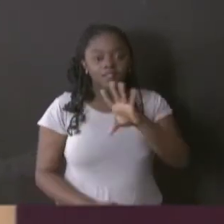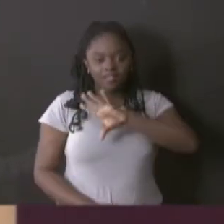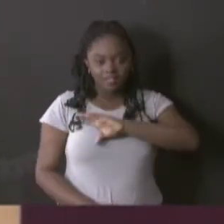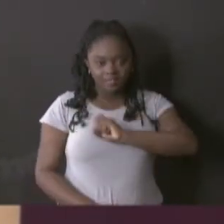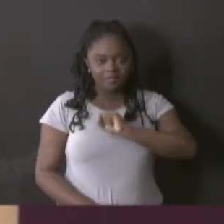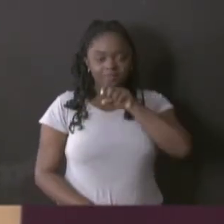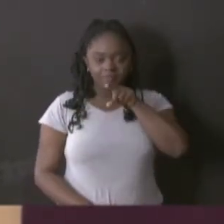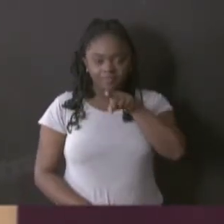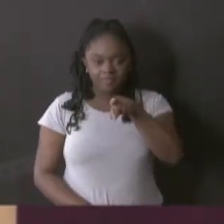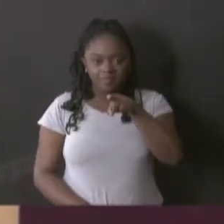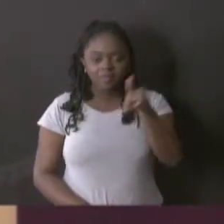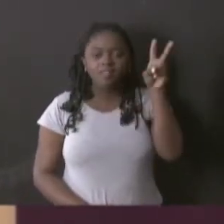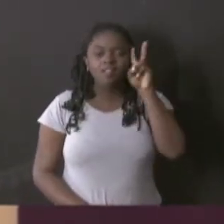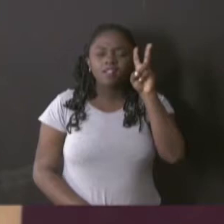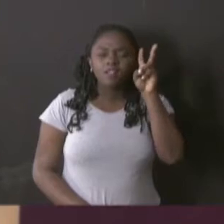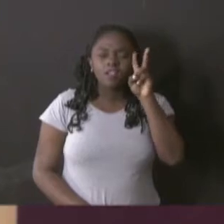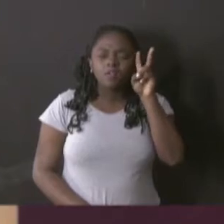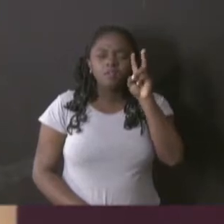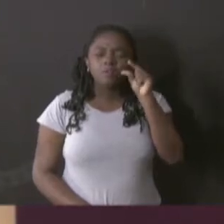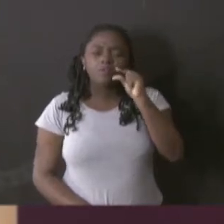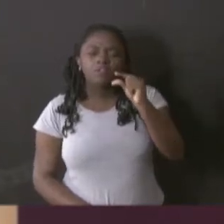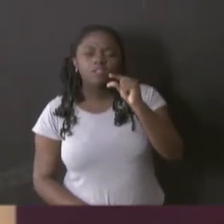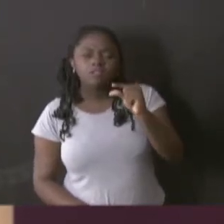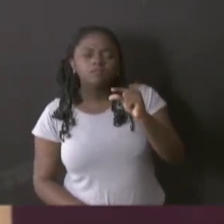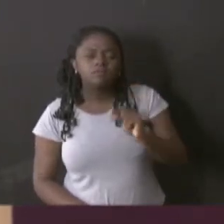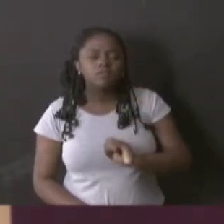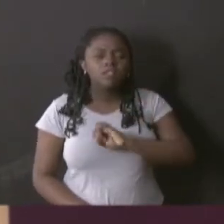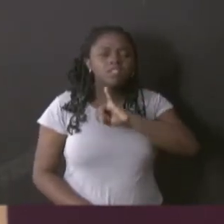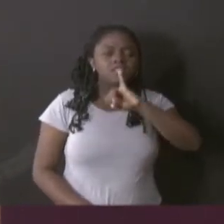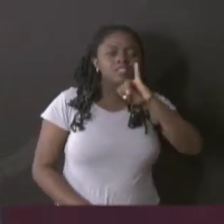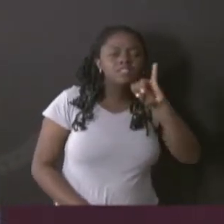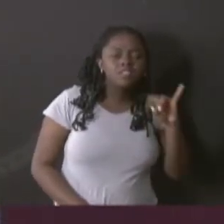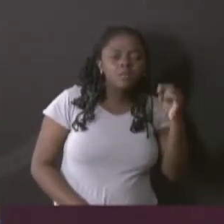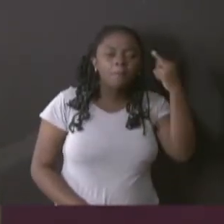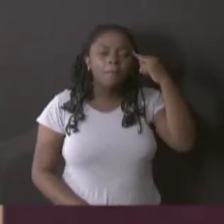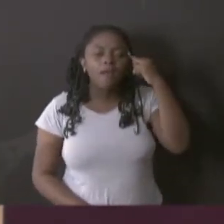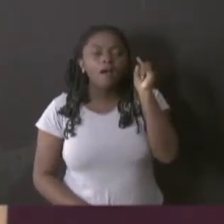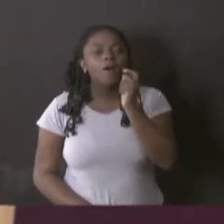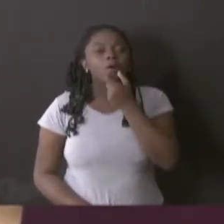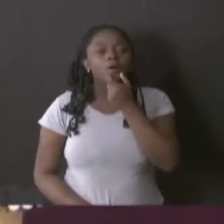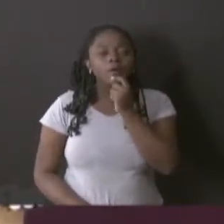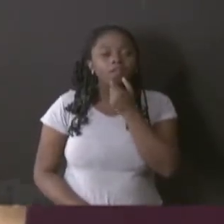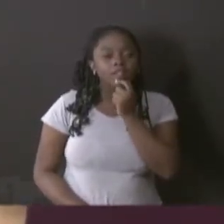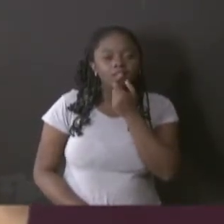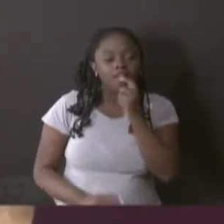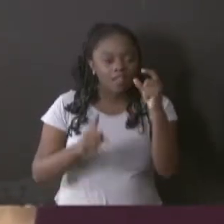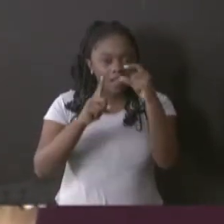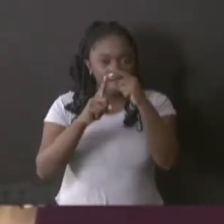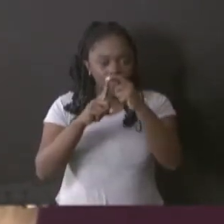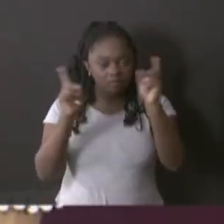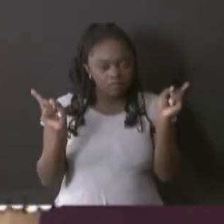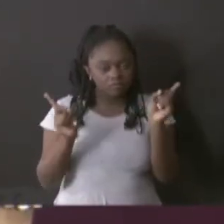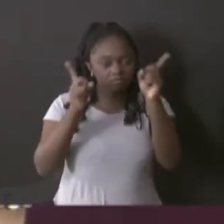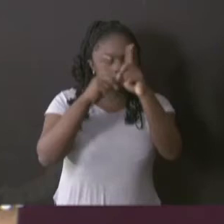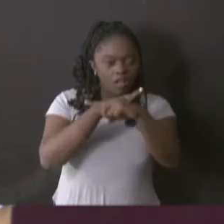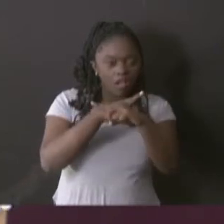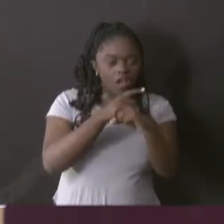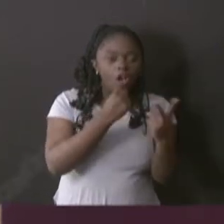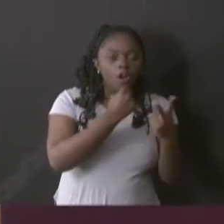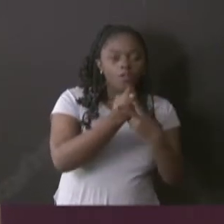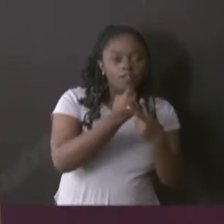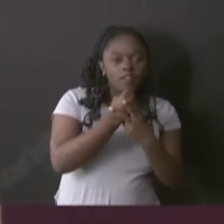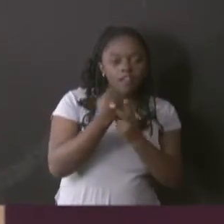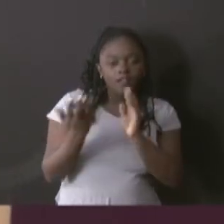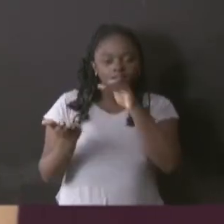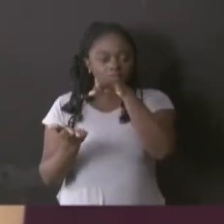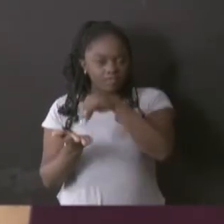Lembra um pouquinho, se a gente for fazer uma analogia, ao inglês, as palavras não invertem, né? O verbo vem no